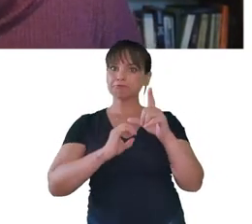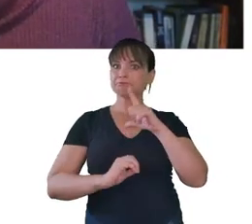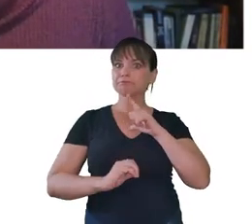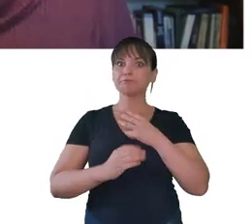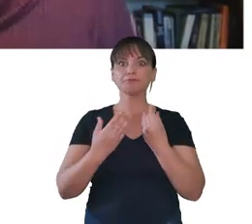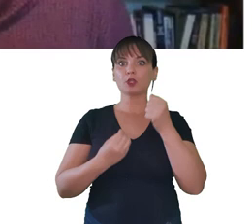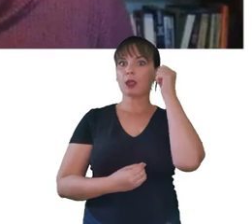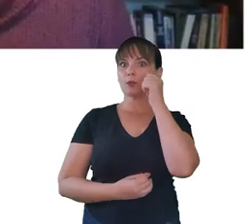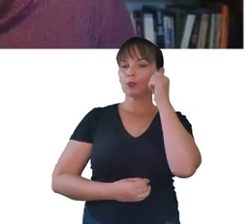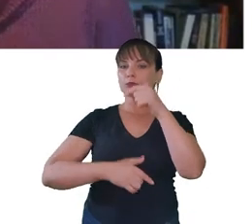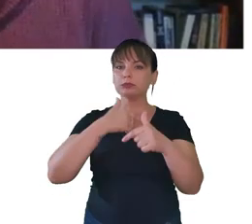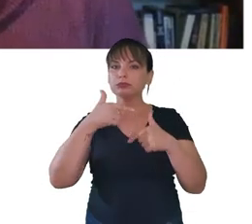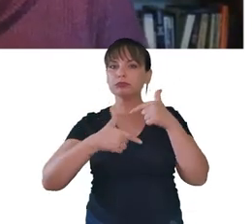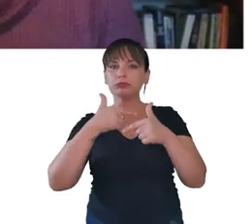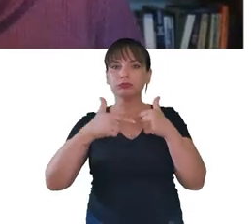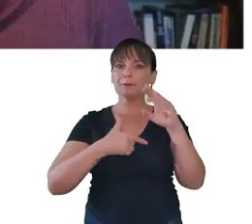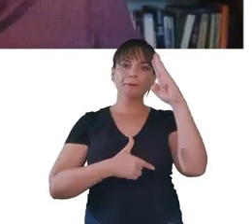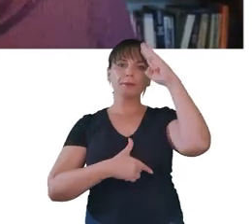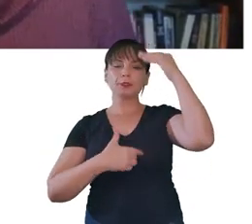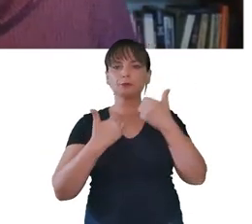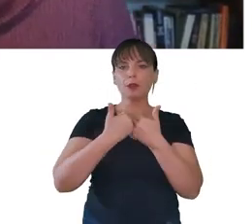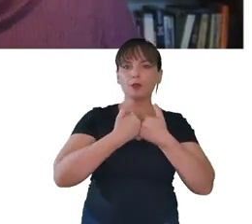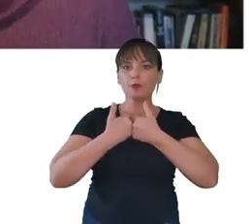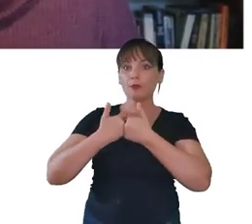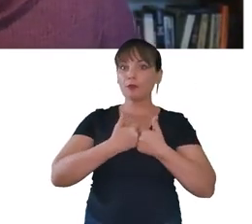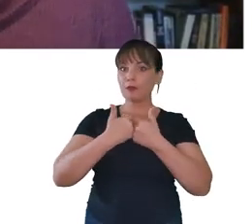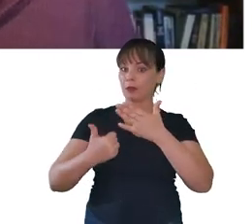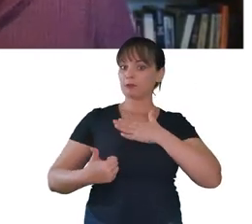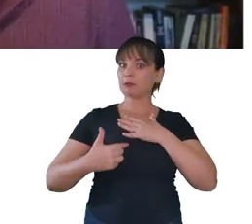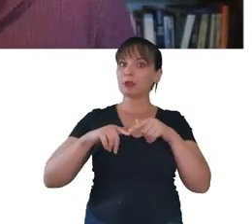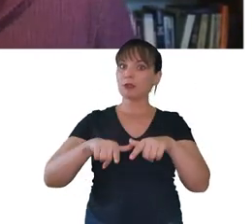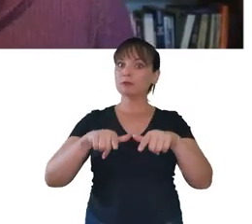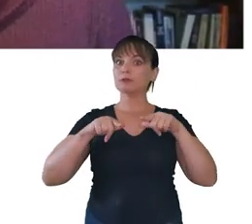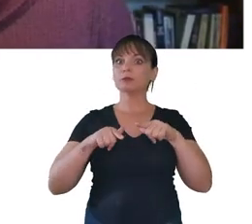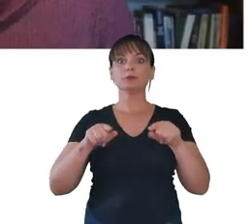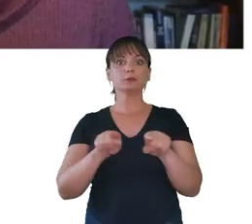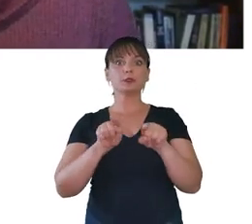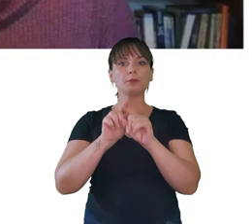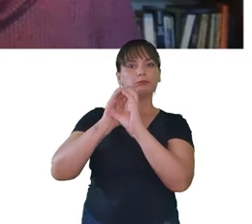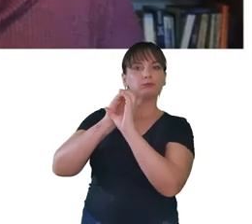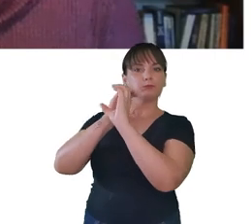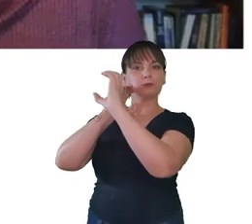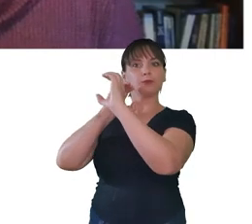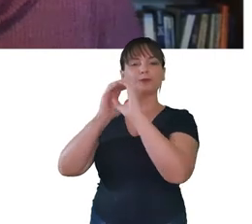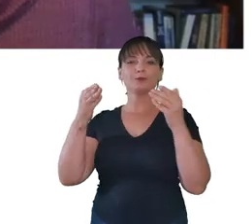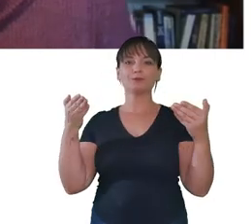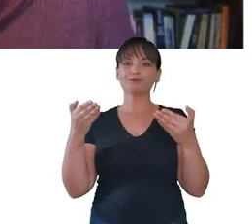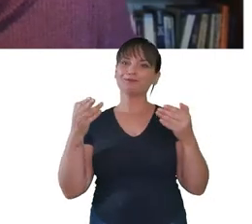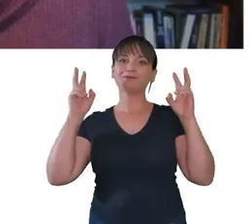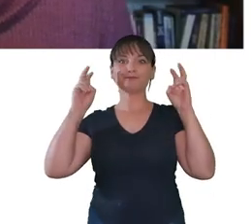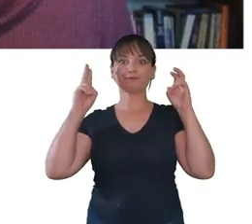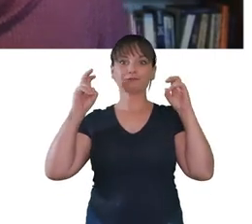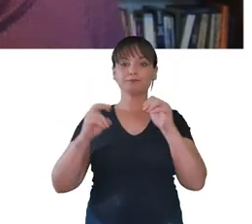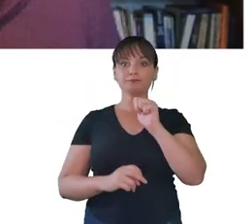em dia trabalhando, principalmente na área de física, que é a minha formação. E na área de astronomia, que é o que a gente vai falar sobre hoje, por exemplo, a gente